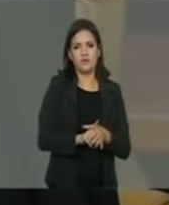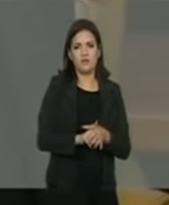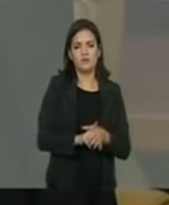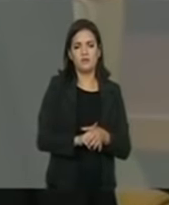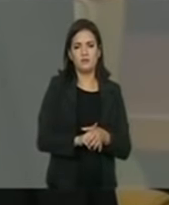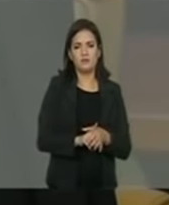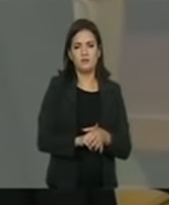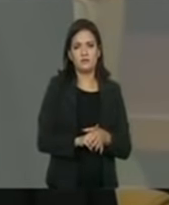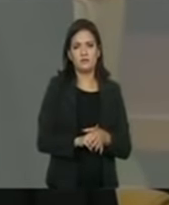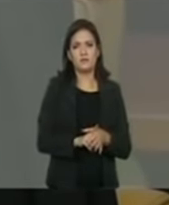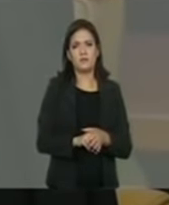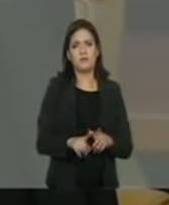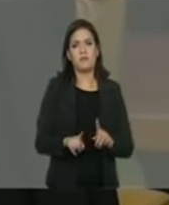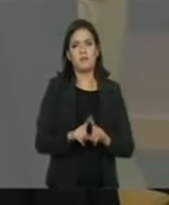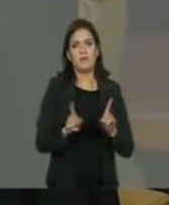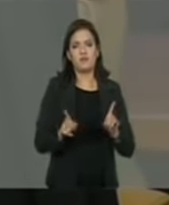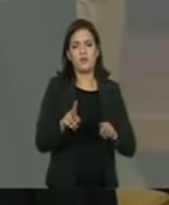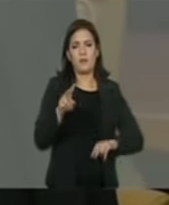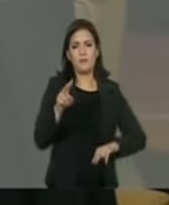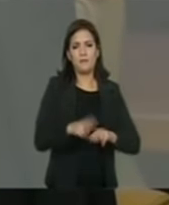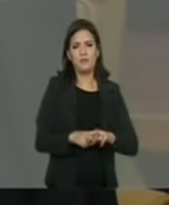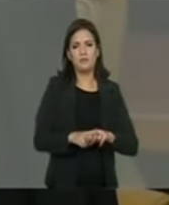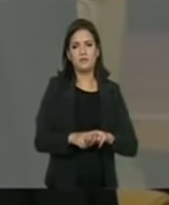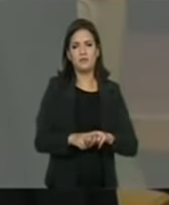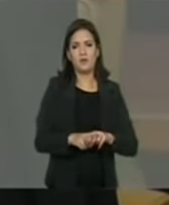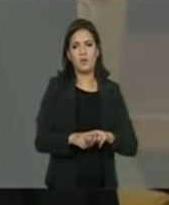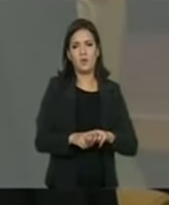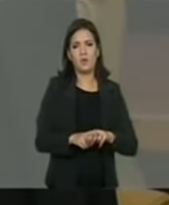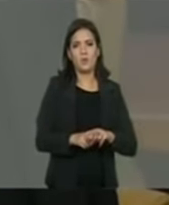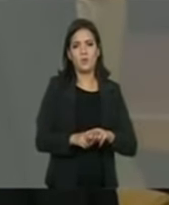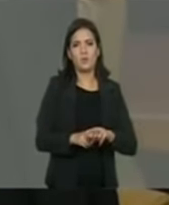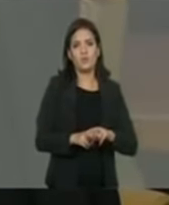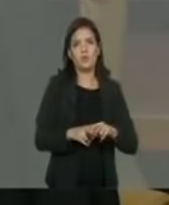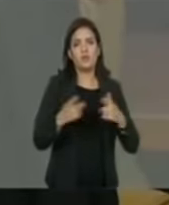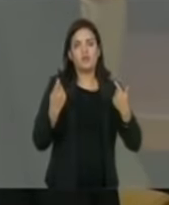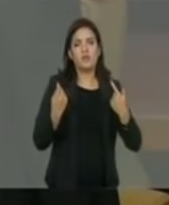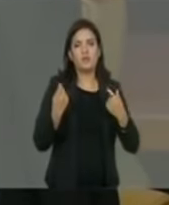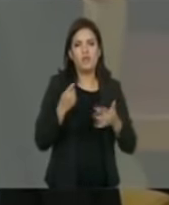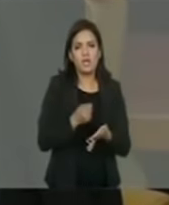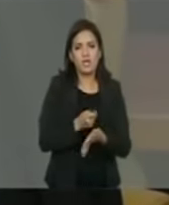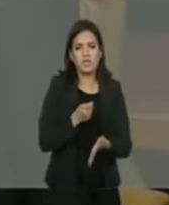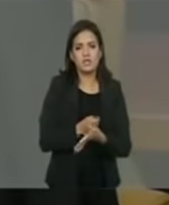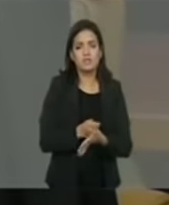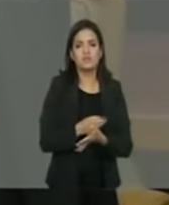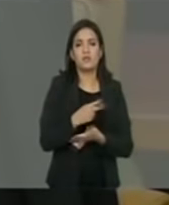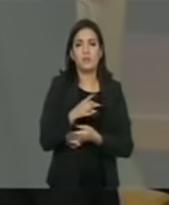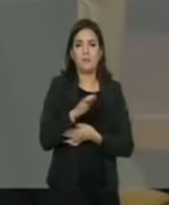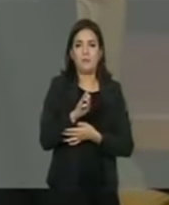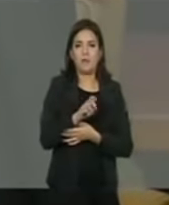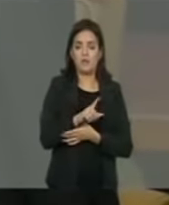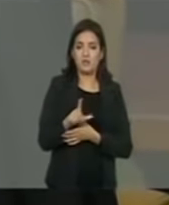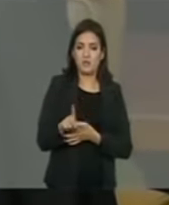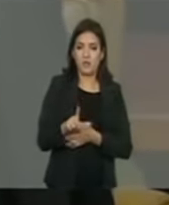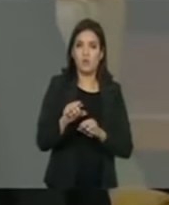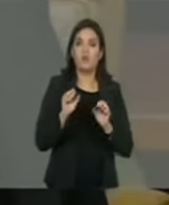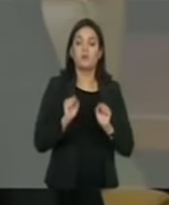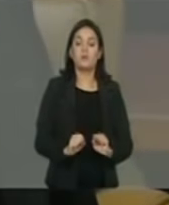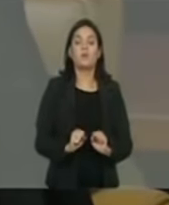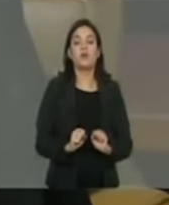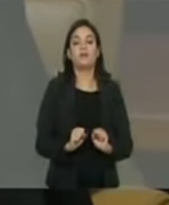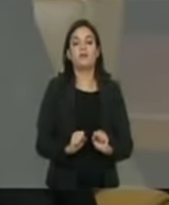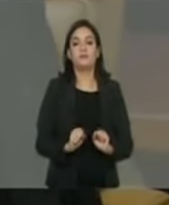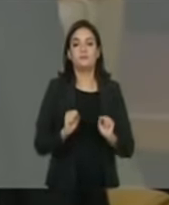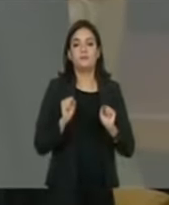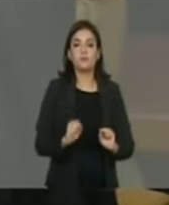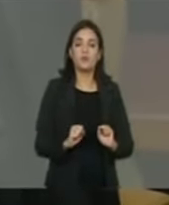não há prisão que exige desde julgado é a prisão penal cujo conceito a